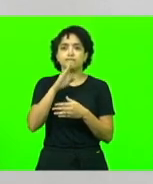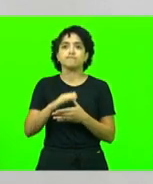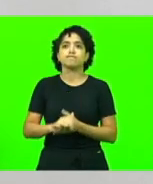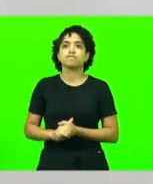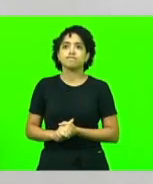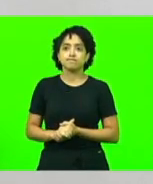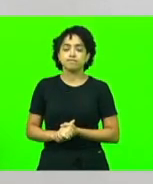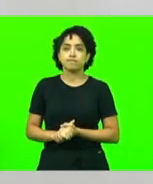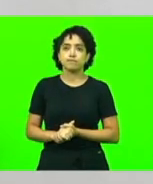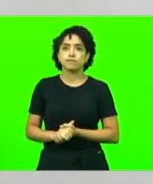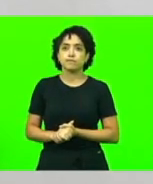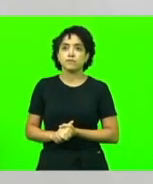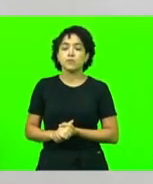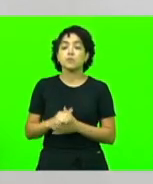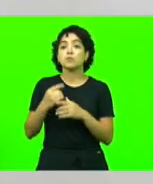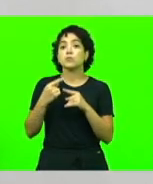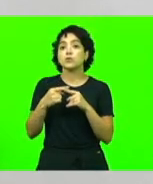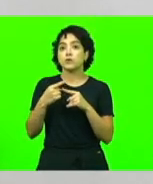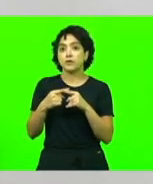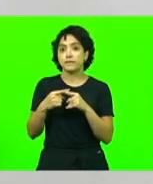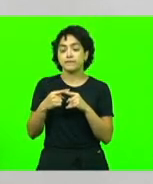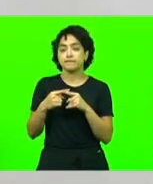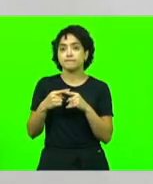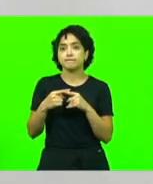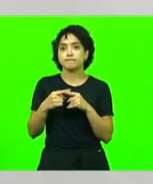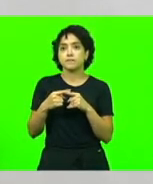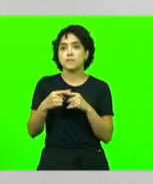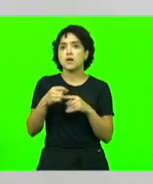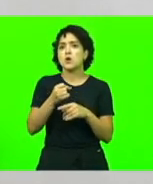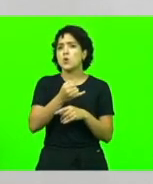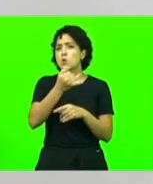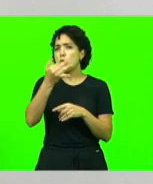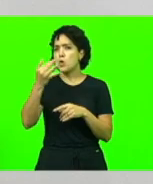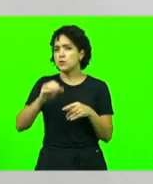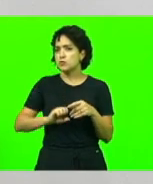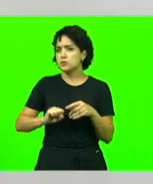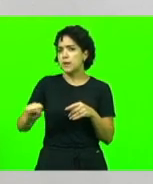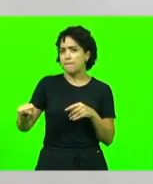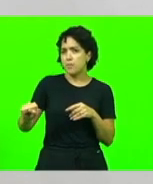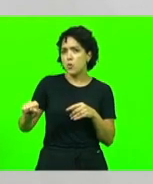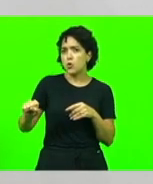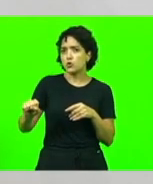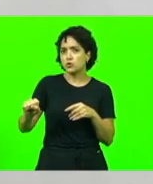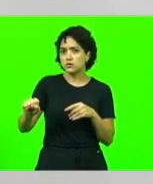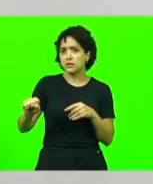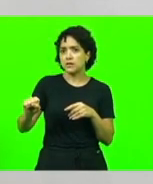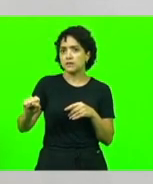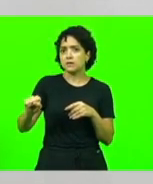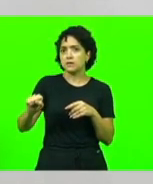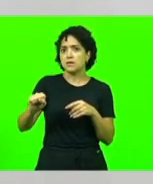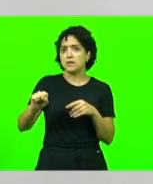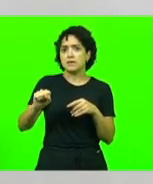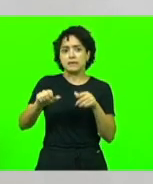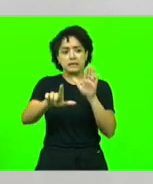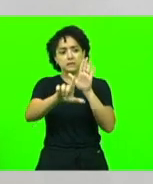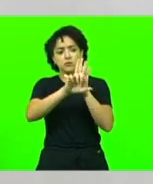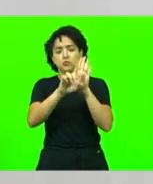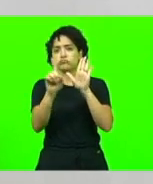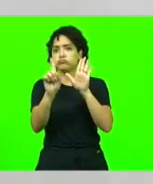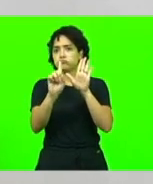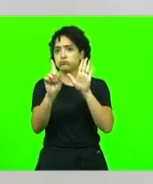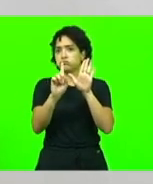silêncio. Sabe por quê? Sabe quantos abortos acontecem de forma ilegal na Colômbia?